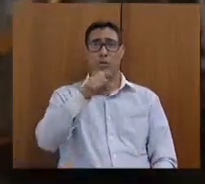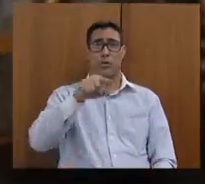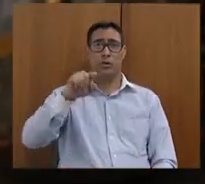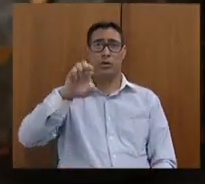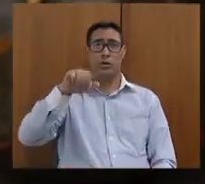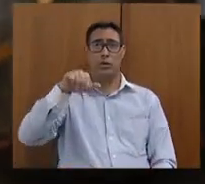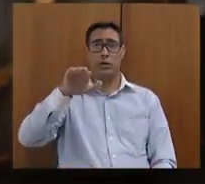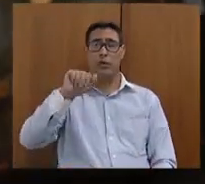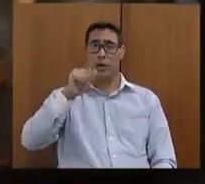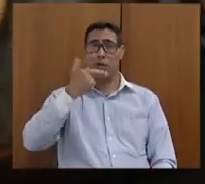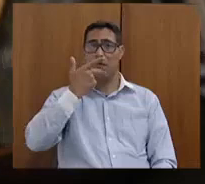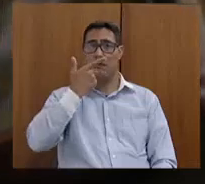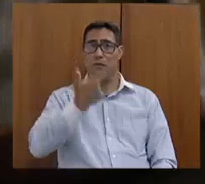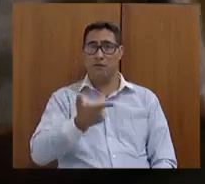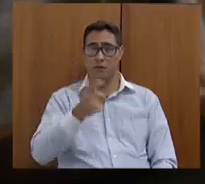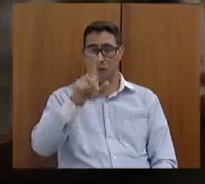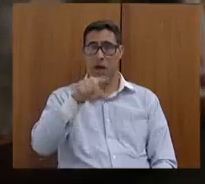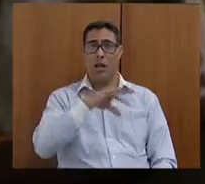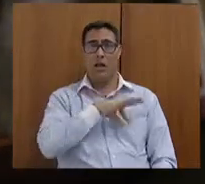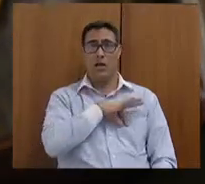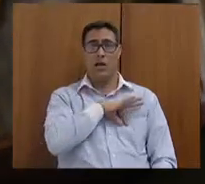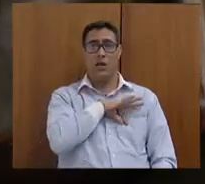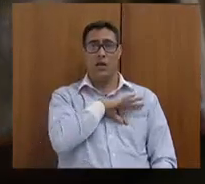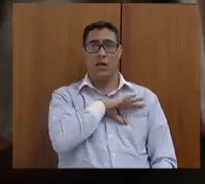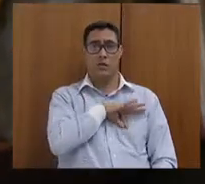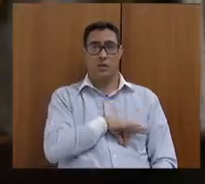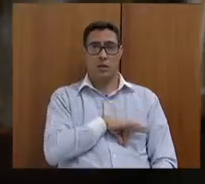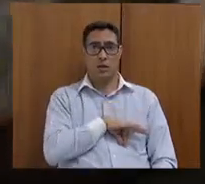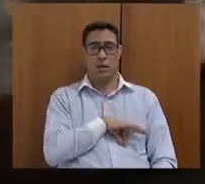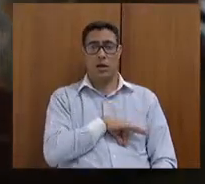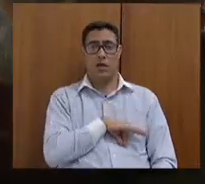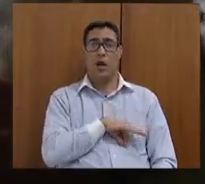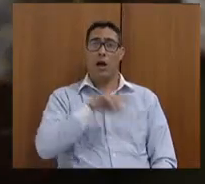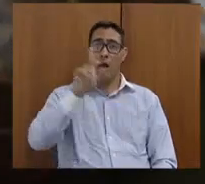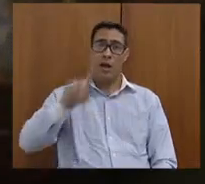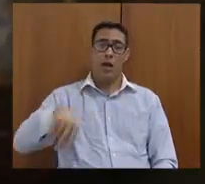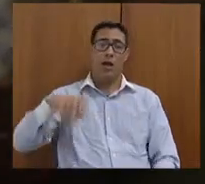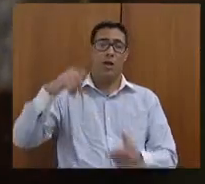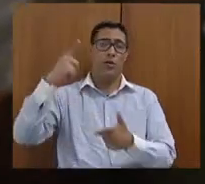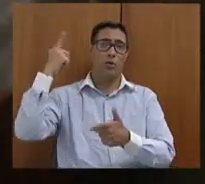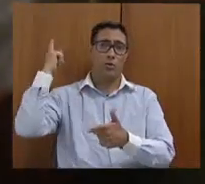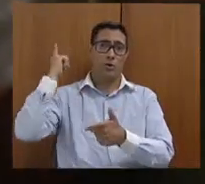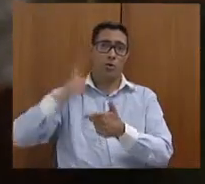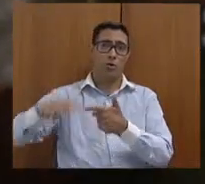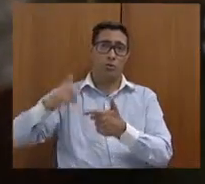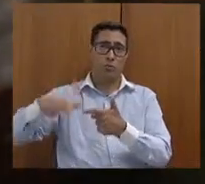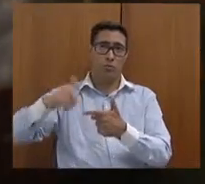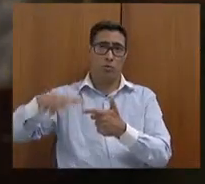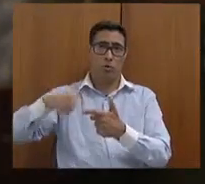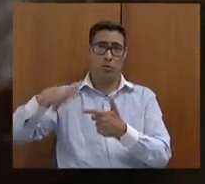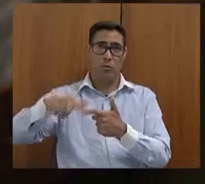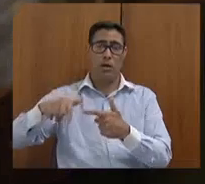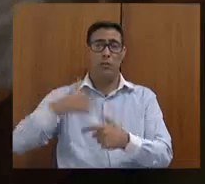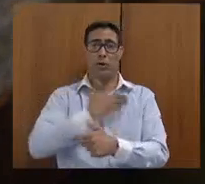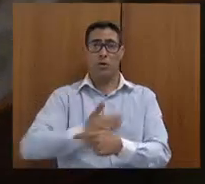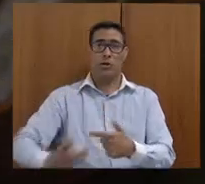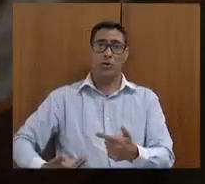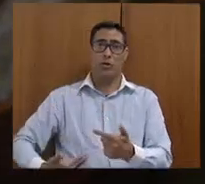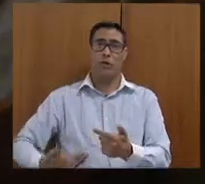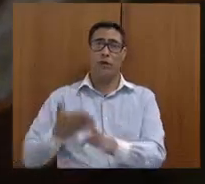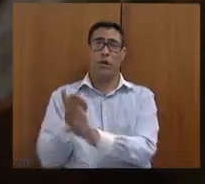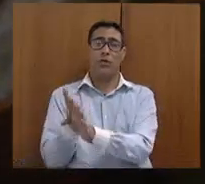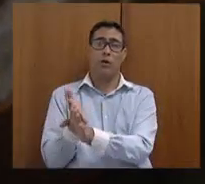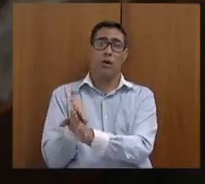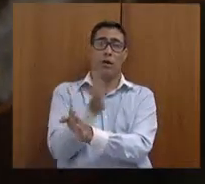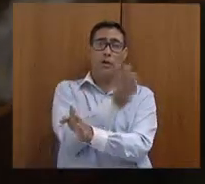salarial e se toca no problema que existia no governo anterior obviamente de